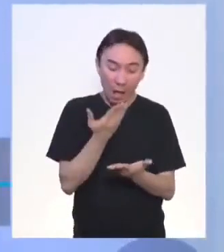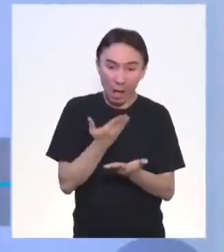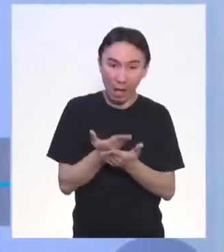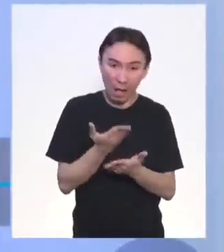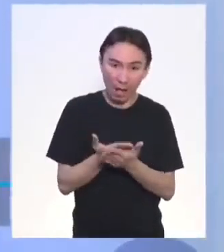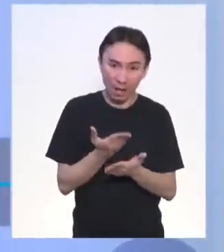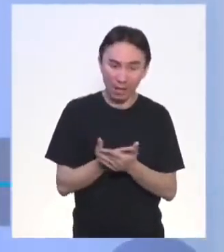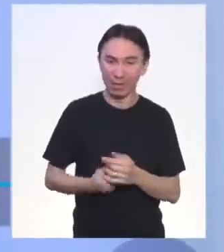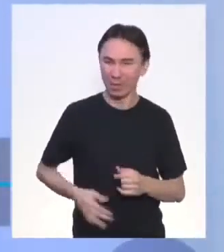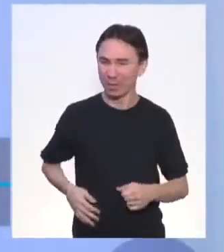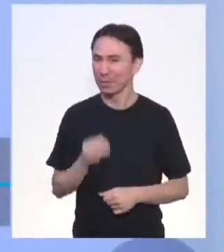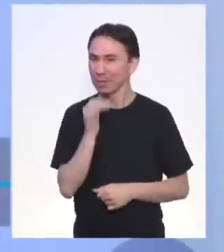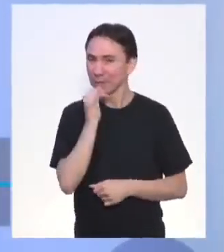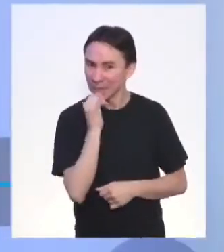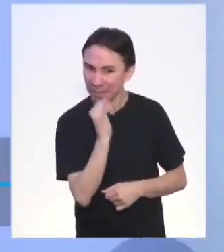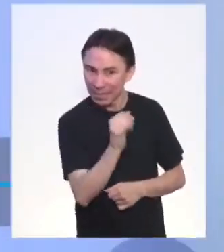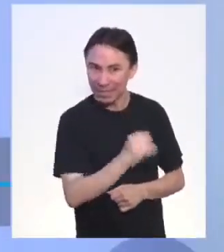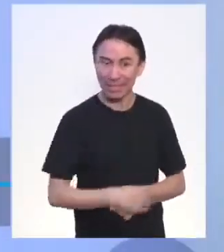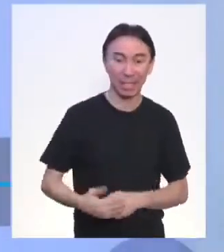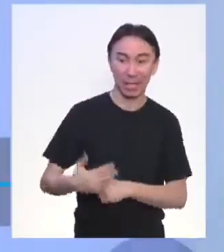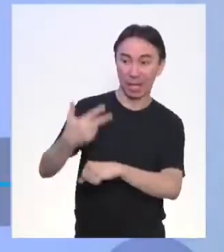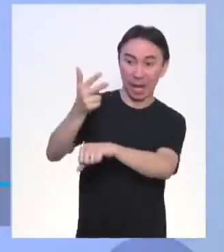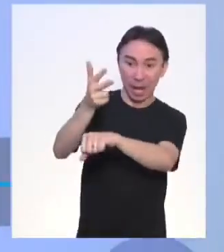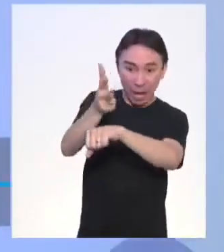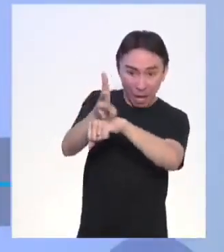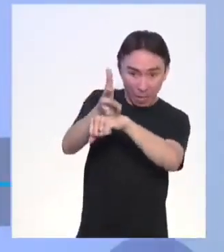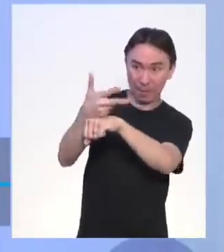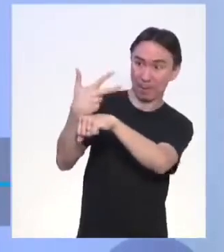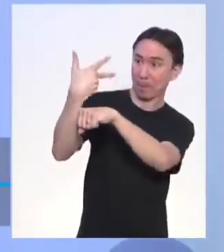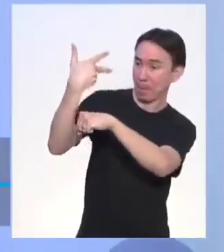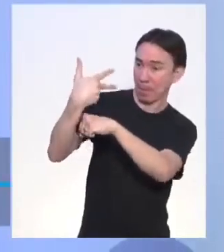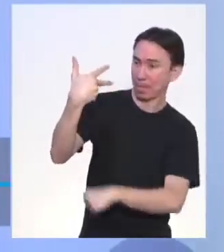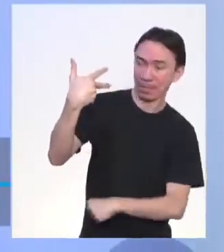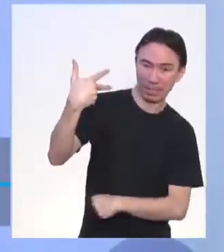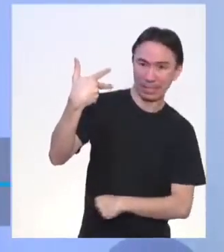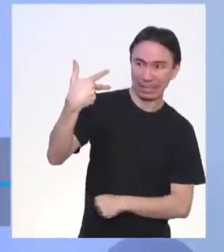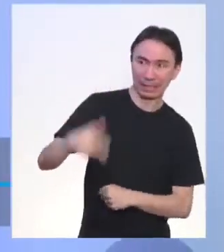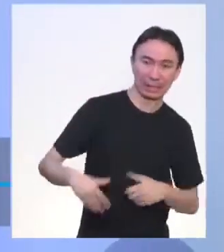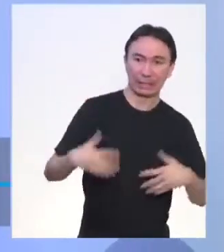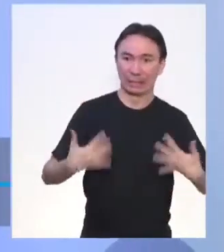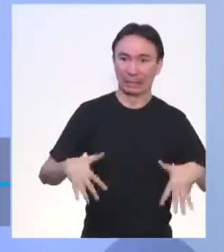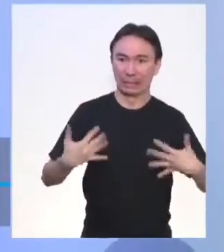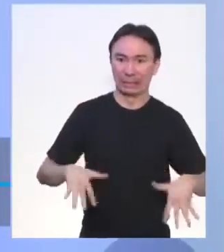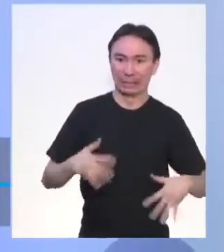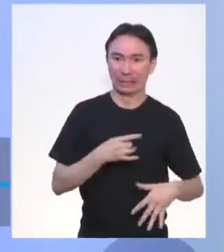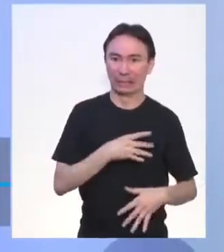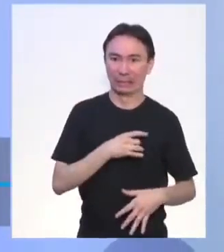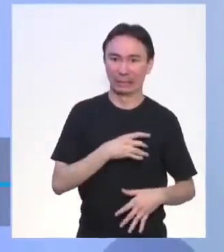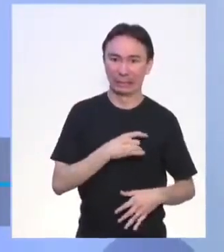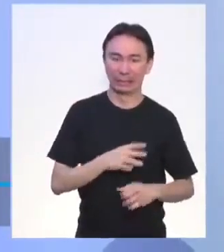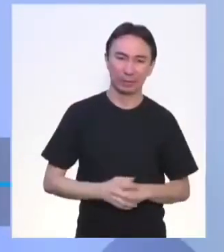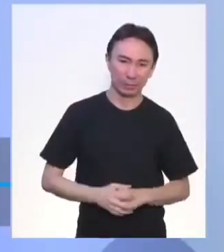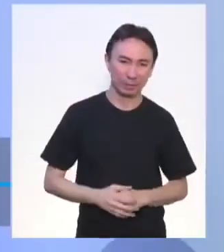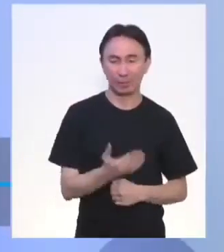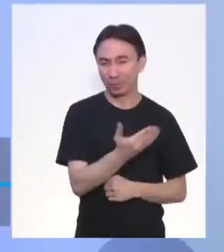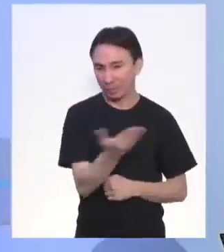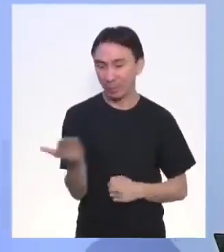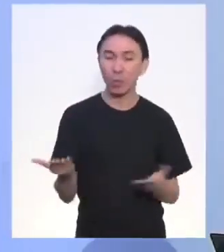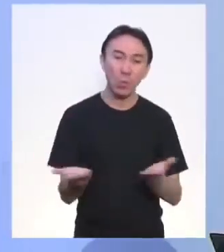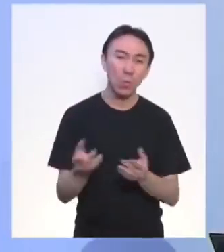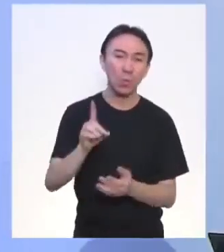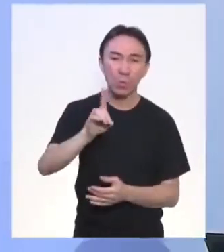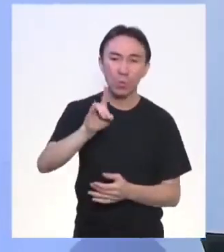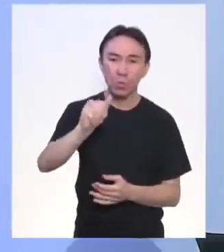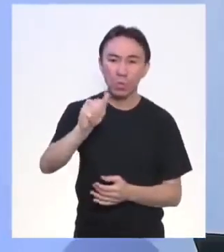que é meio assustador ficar olhando para essa câmera aqui, então vocês considerem aí a minha aula, tá? Feliz Dia das Mulheres para todos vocês que estão